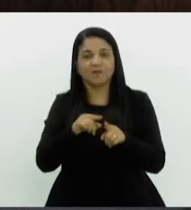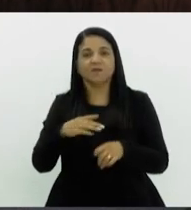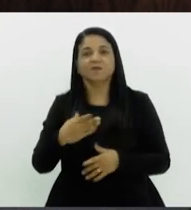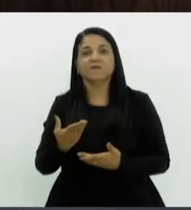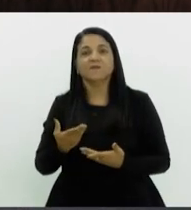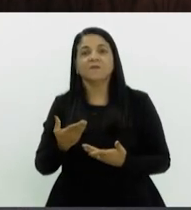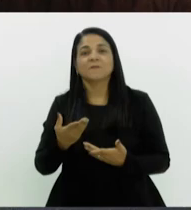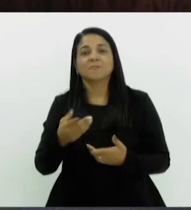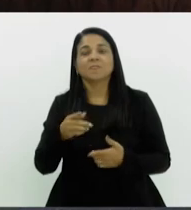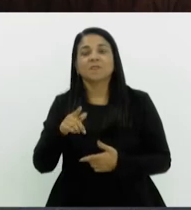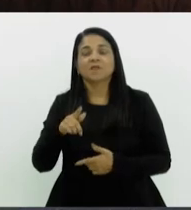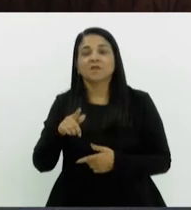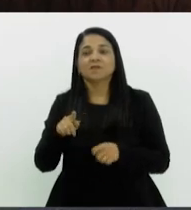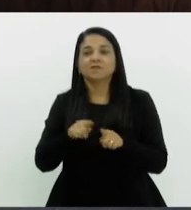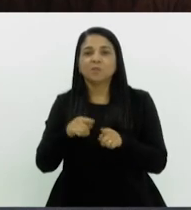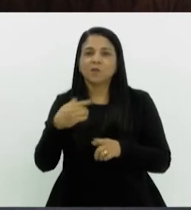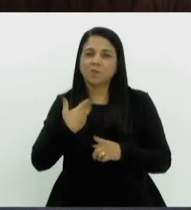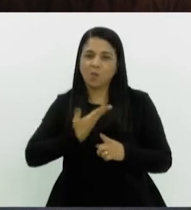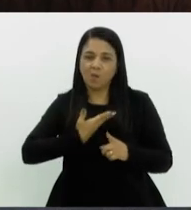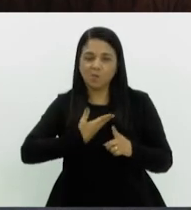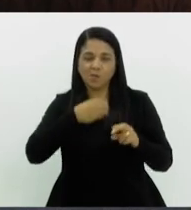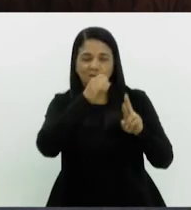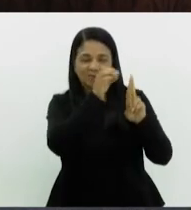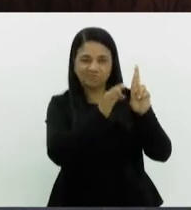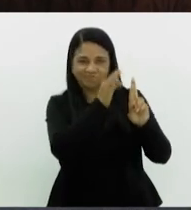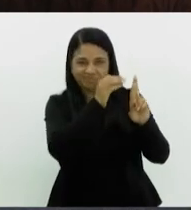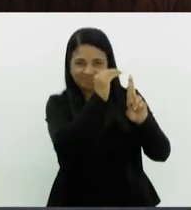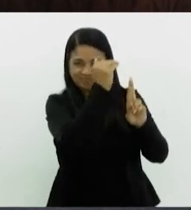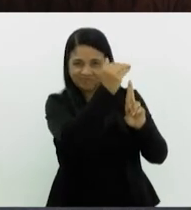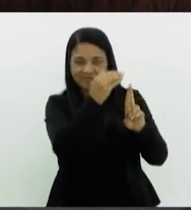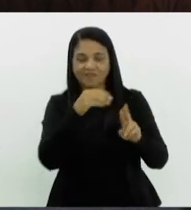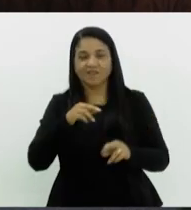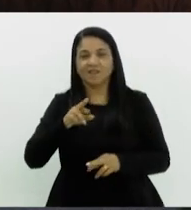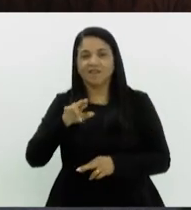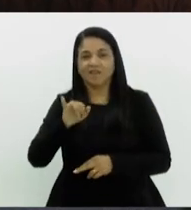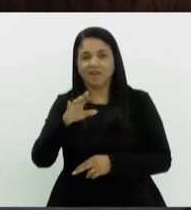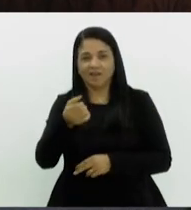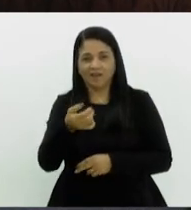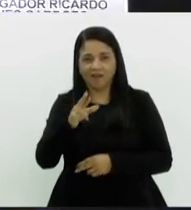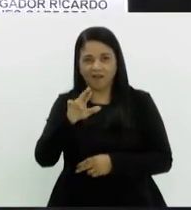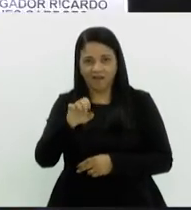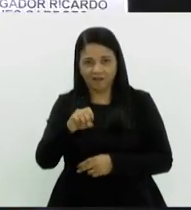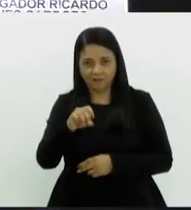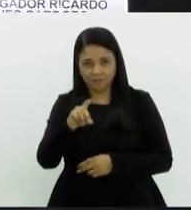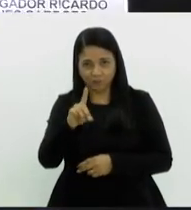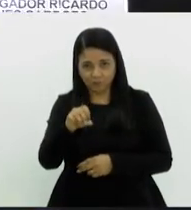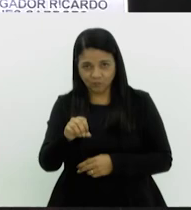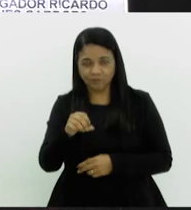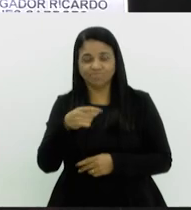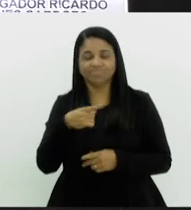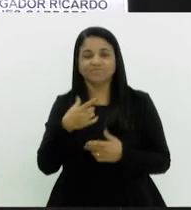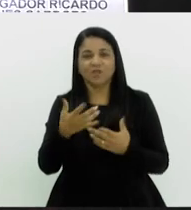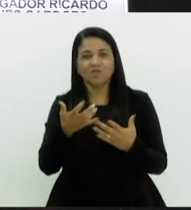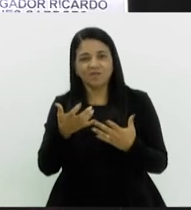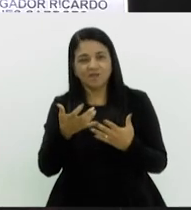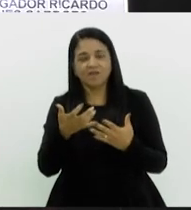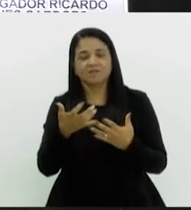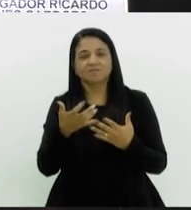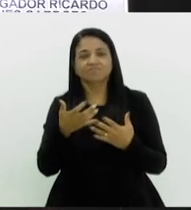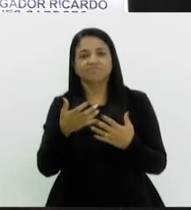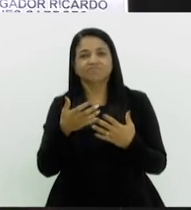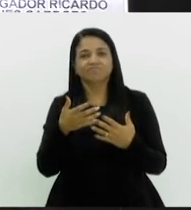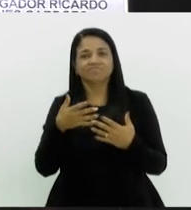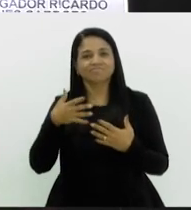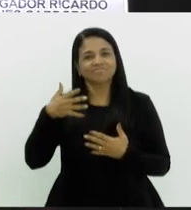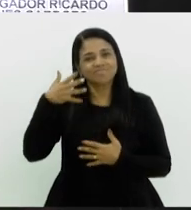o desembargador amigo Ricardo Couto também, mas eu queria fazer, senhor presidente, Ricardo, eu queria fazer um relato aqui.